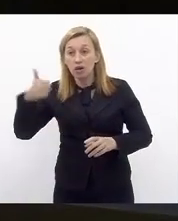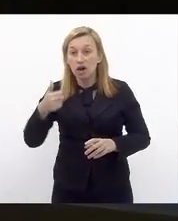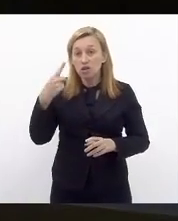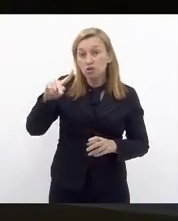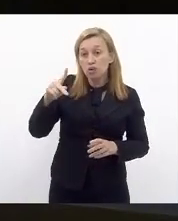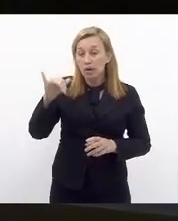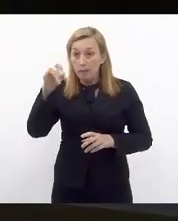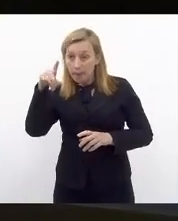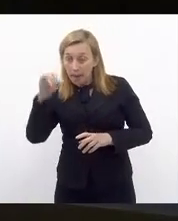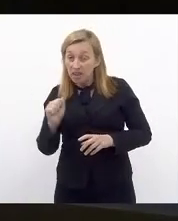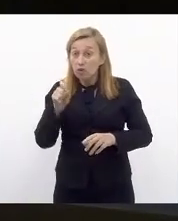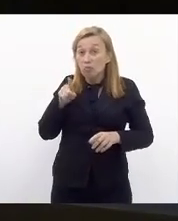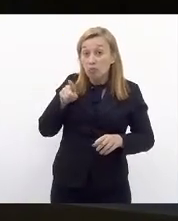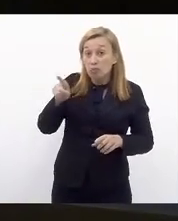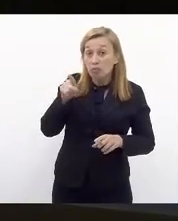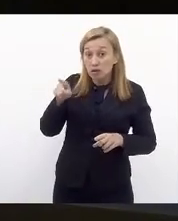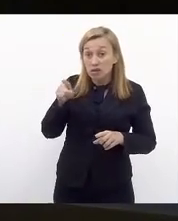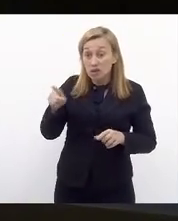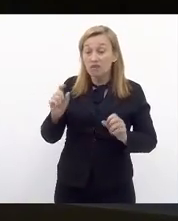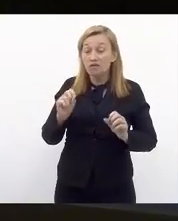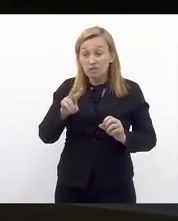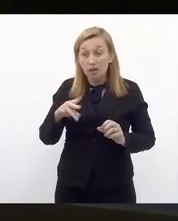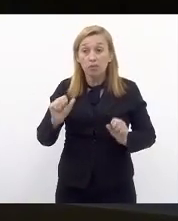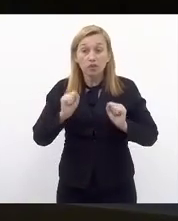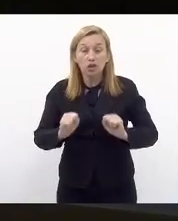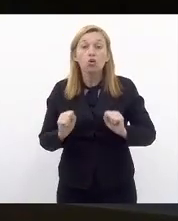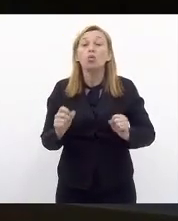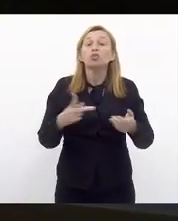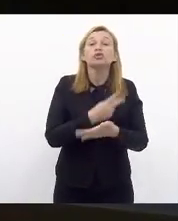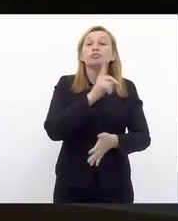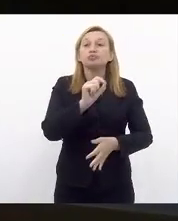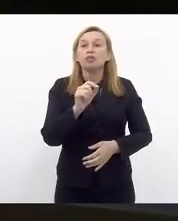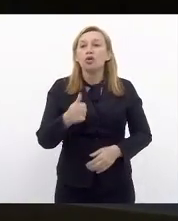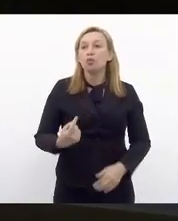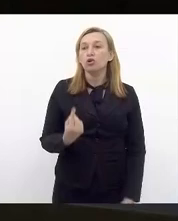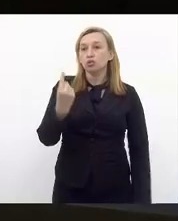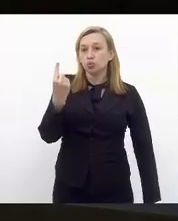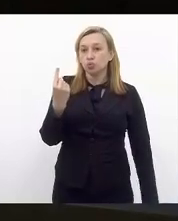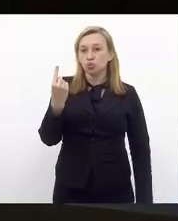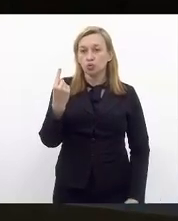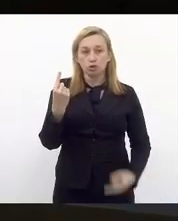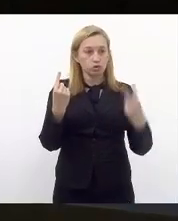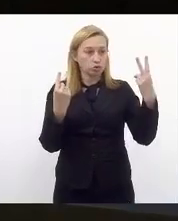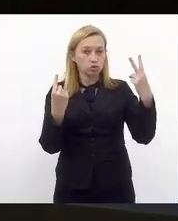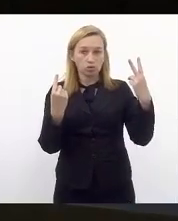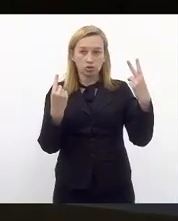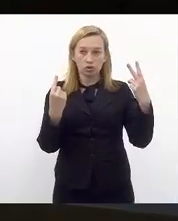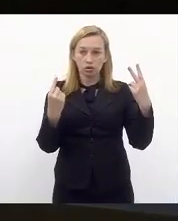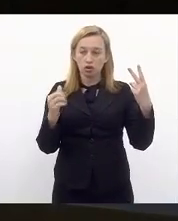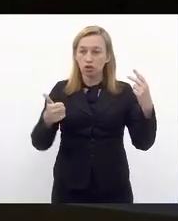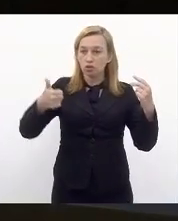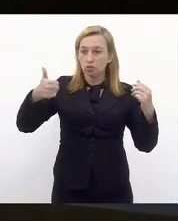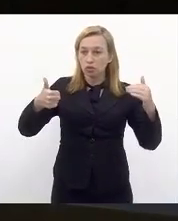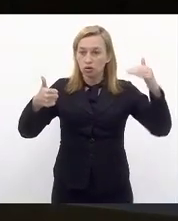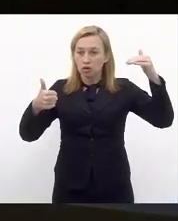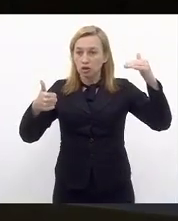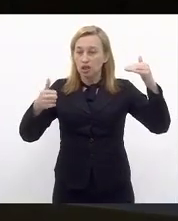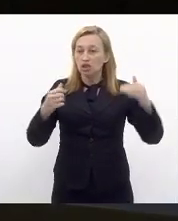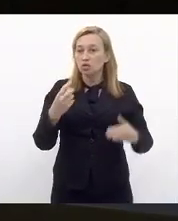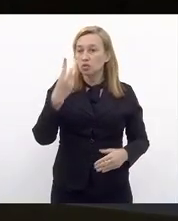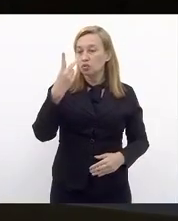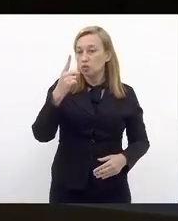só a média porque você vai poder porque o que que acontece eu volto 1 e 2 achando a média um e-mail